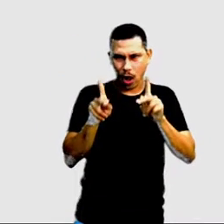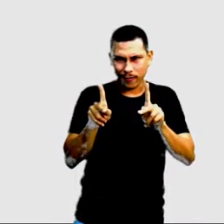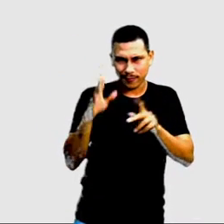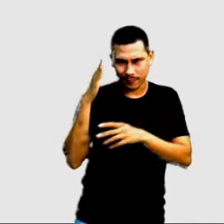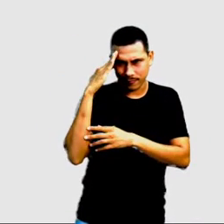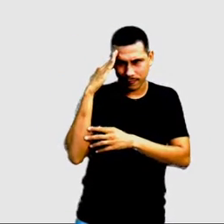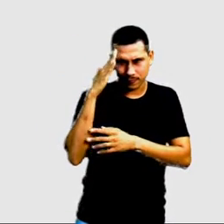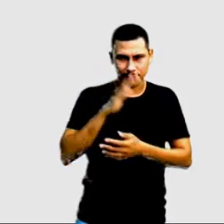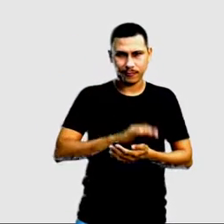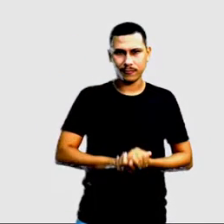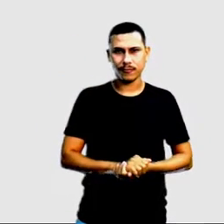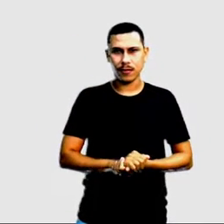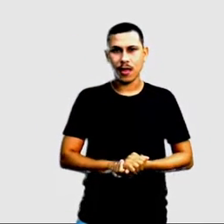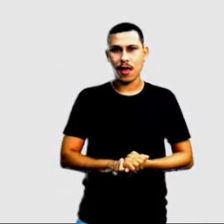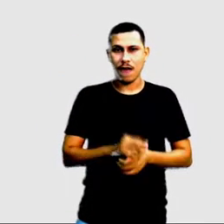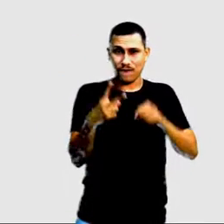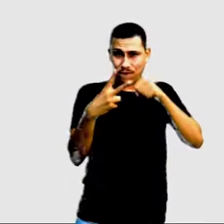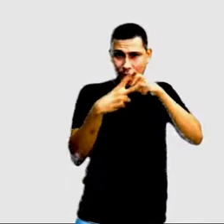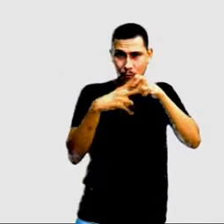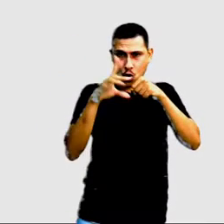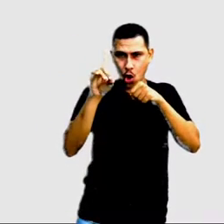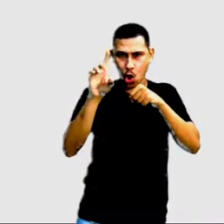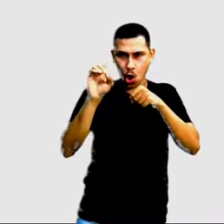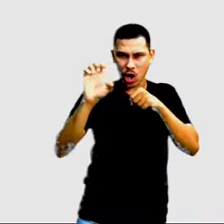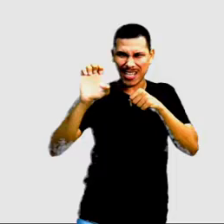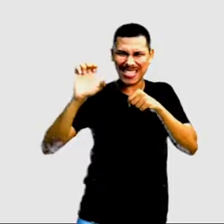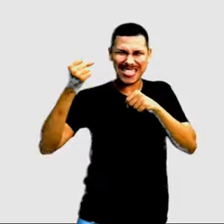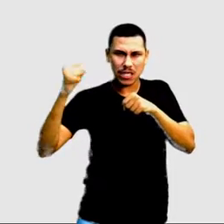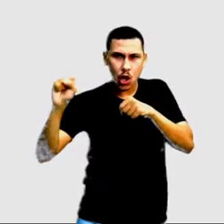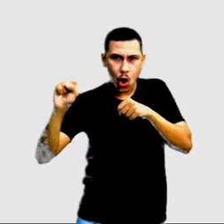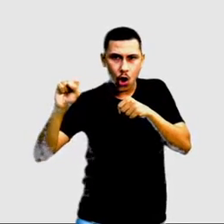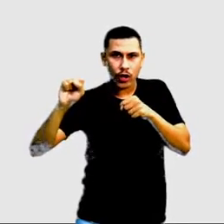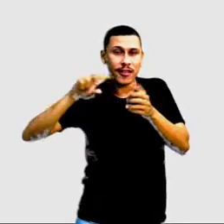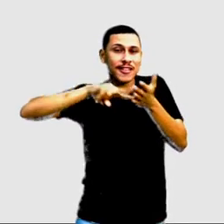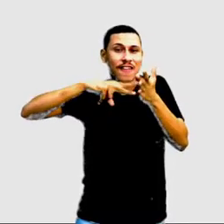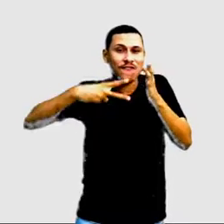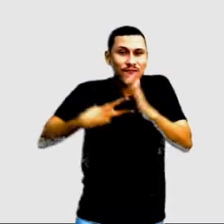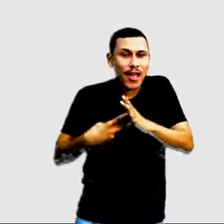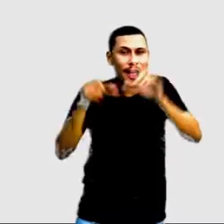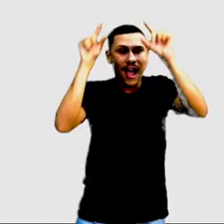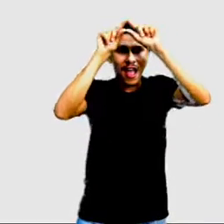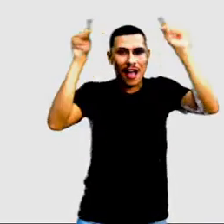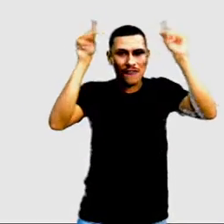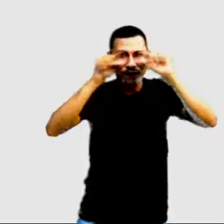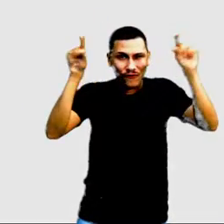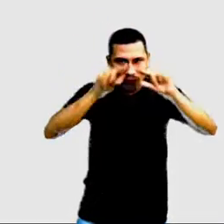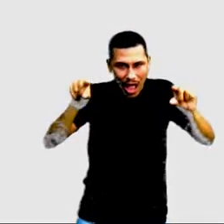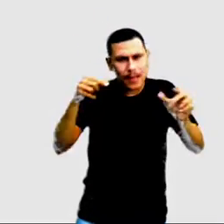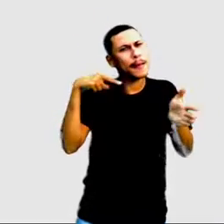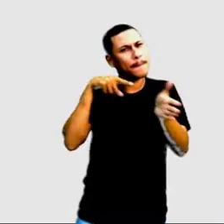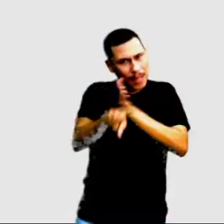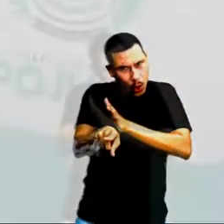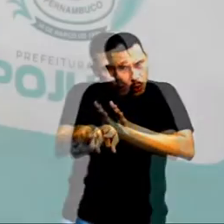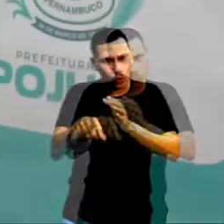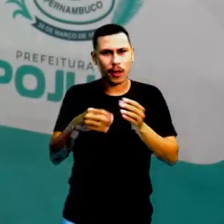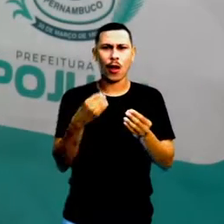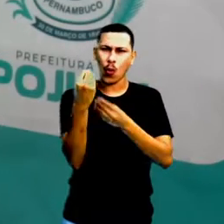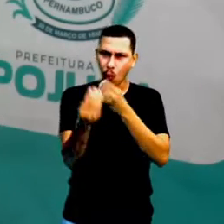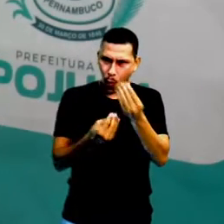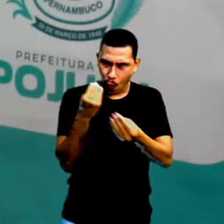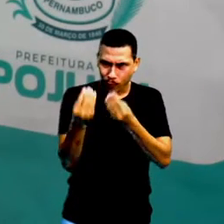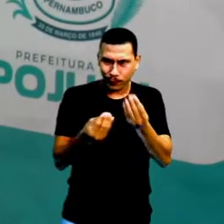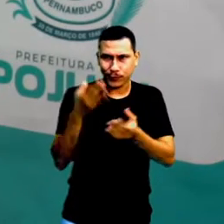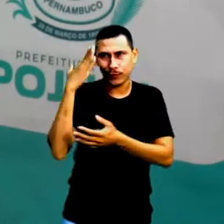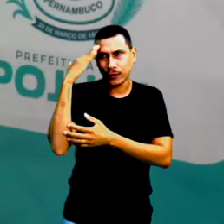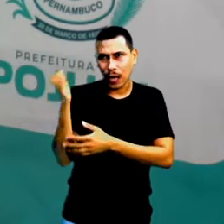aí? Esse does, ele indica que a frase ela é interrogativa. Como é que eu sei disso? Porque